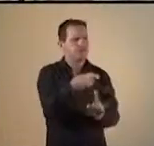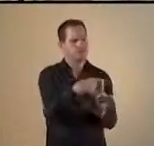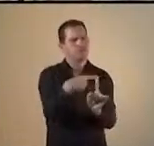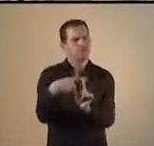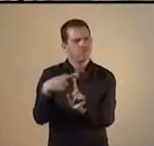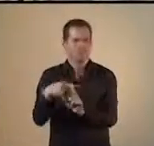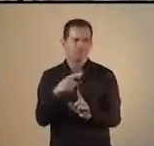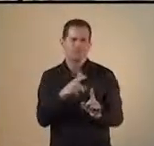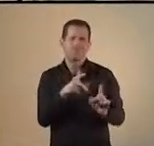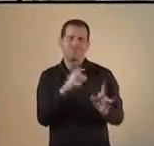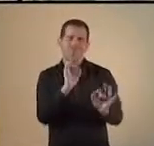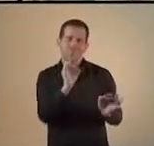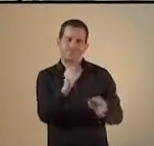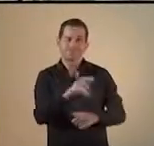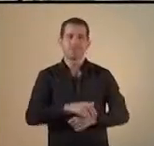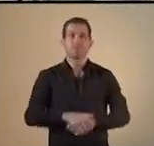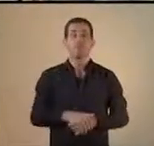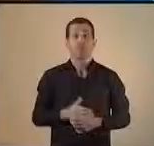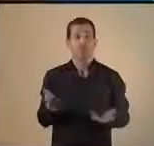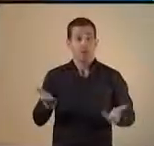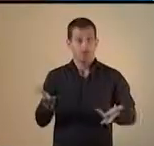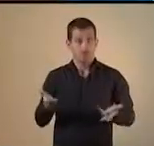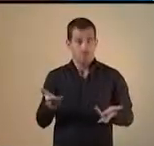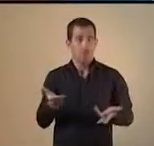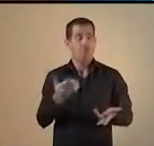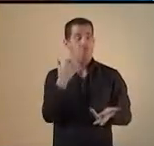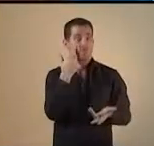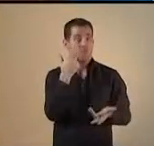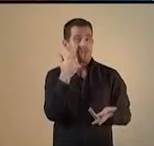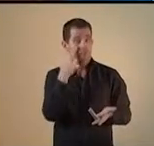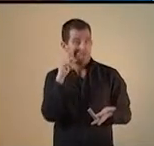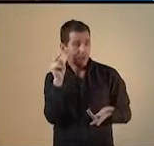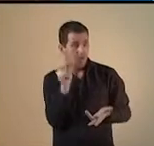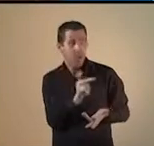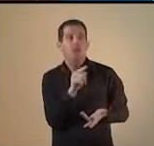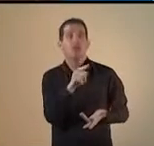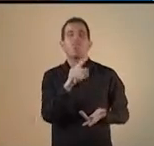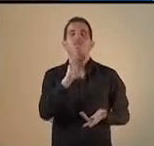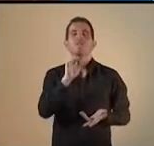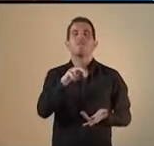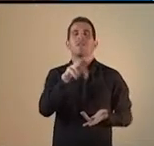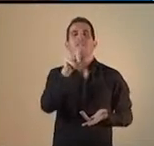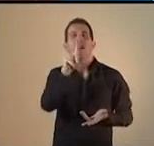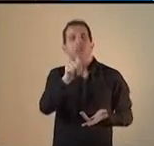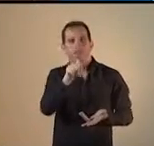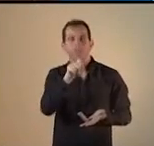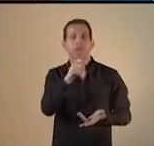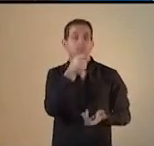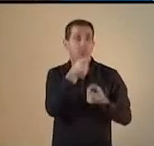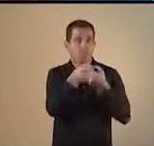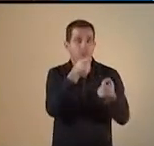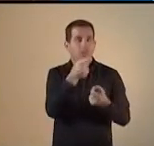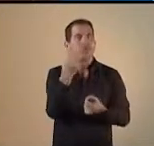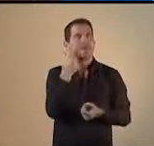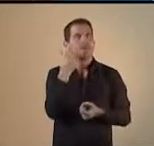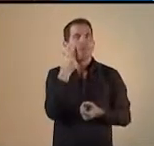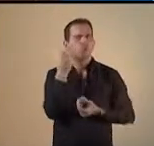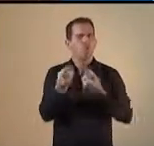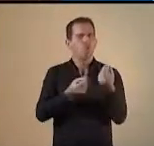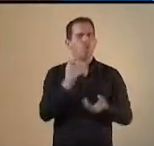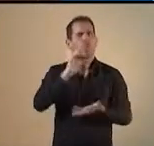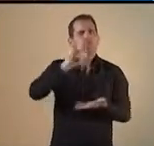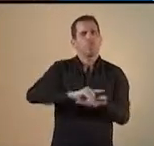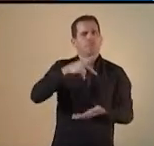Positivamente, essa a ideia. Nós vamos acompanhar um trabalho da nossa repórter Fernanda Fontoura sobre este tema. E vamos ver